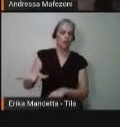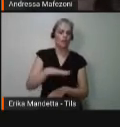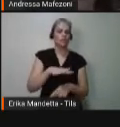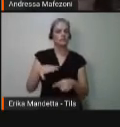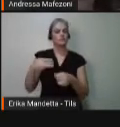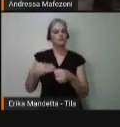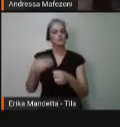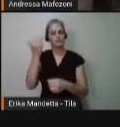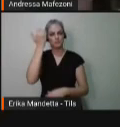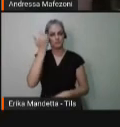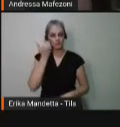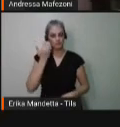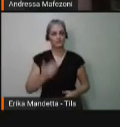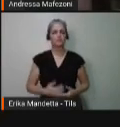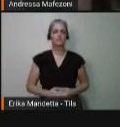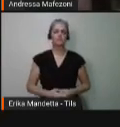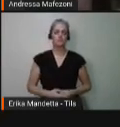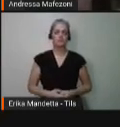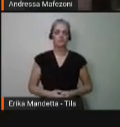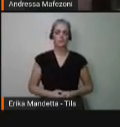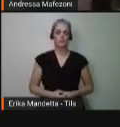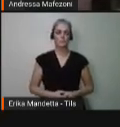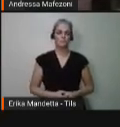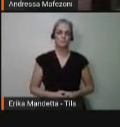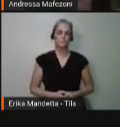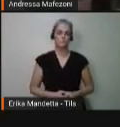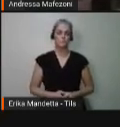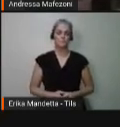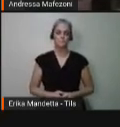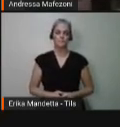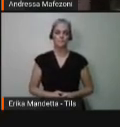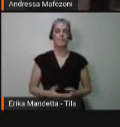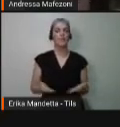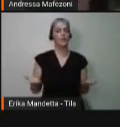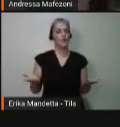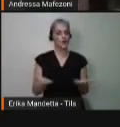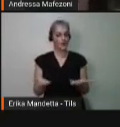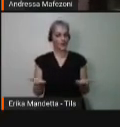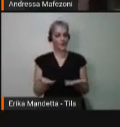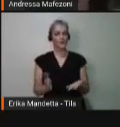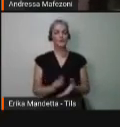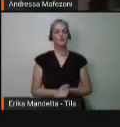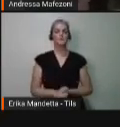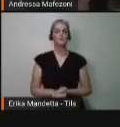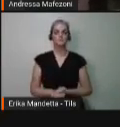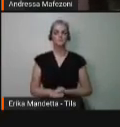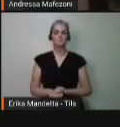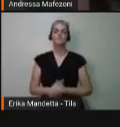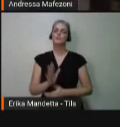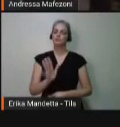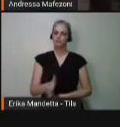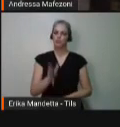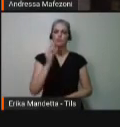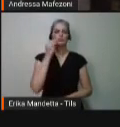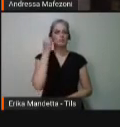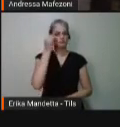de estudantes que hoje, né, tendo todo esse trabalho, né,